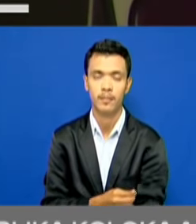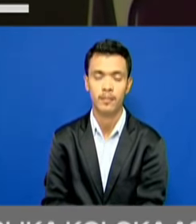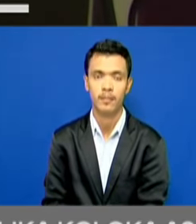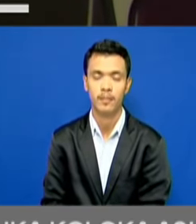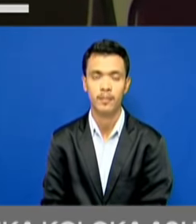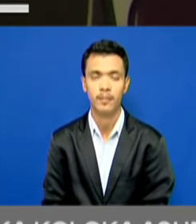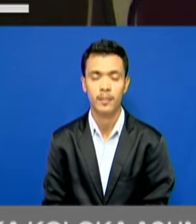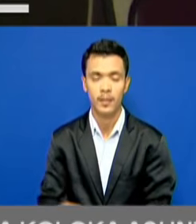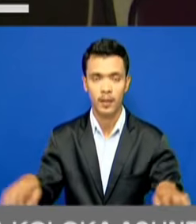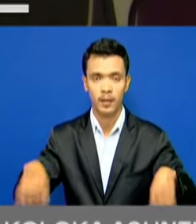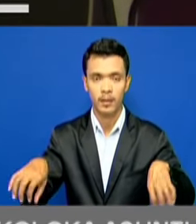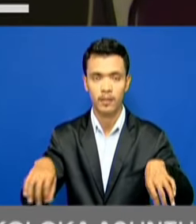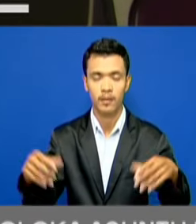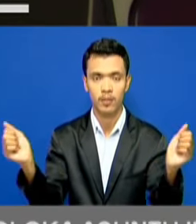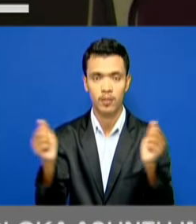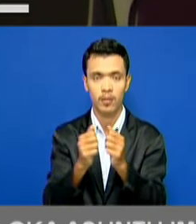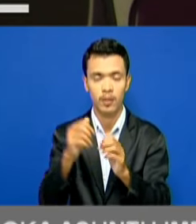com instituições de Estado Sira